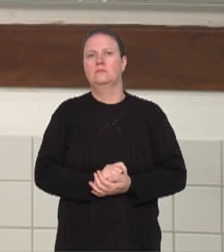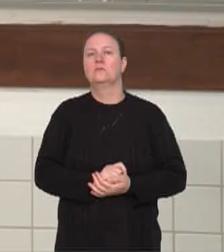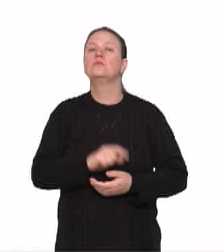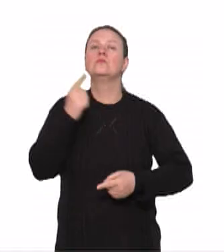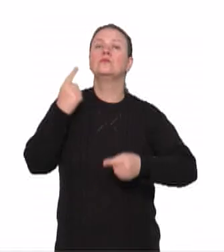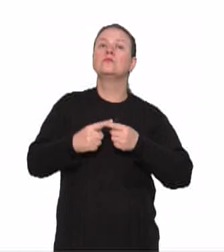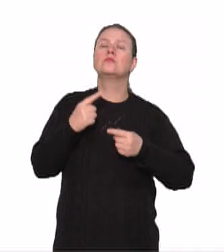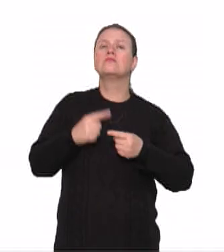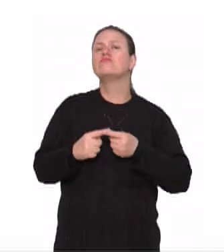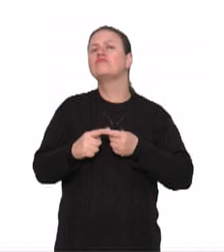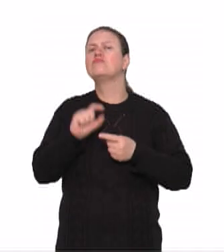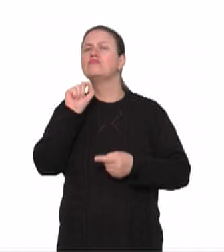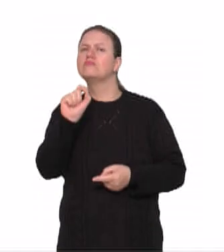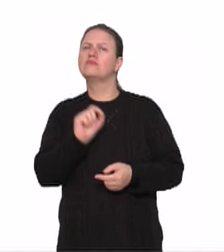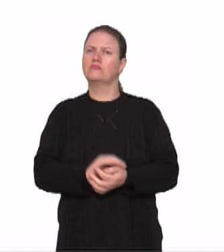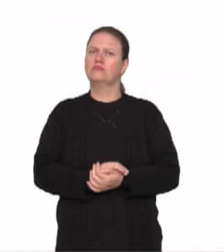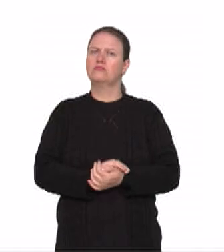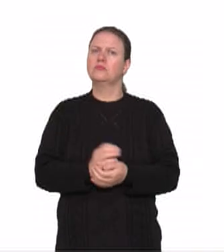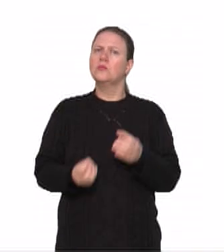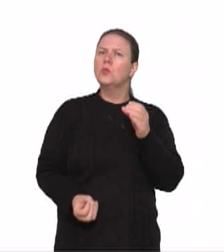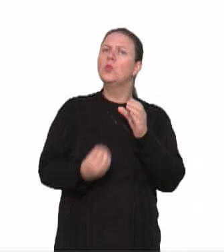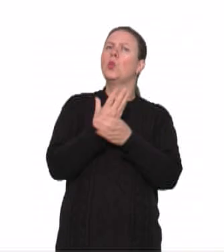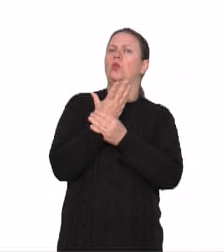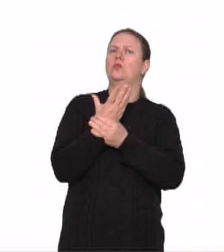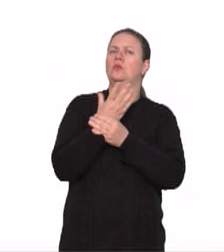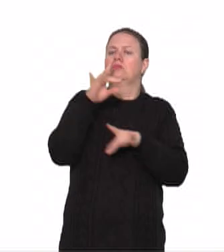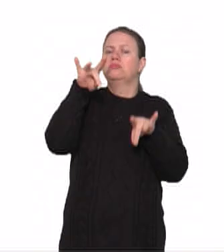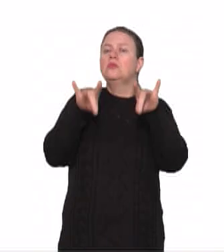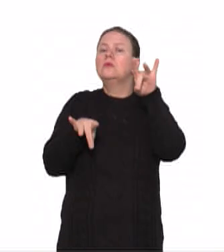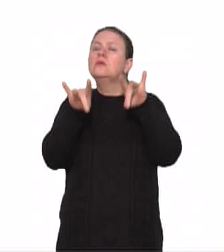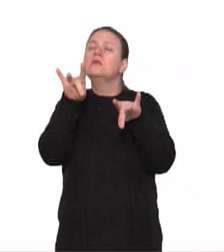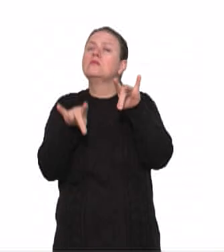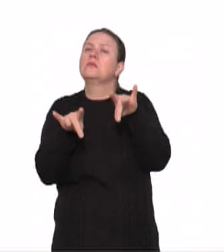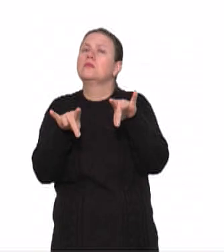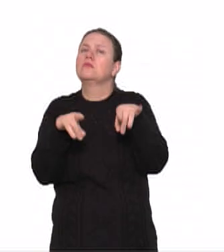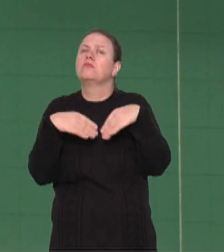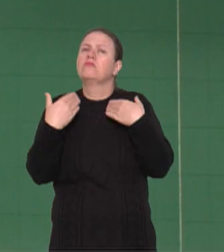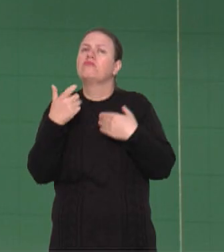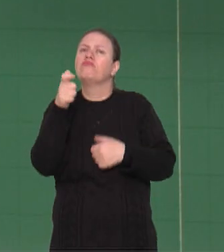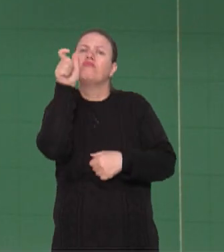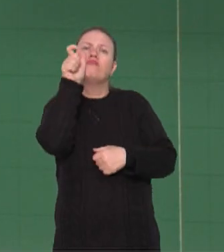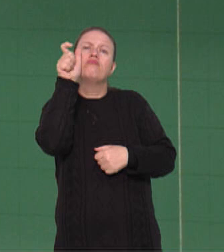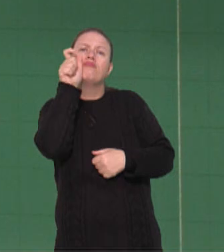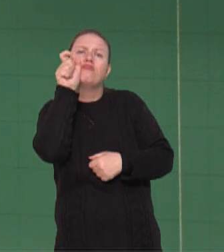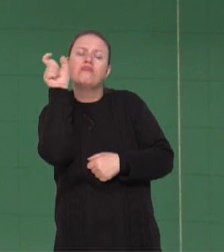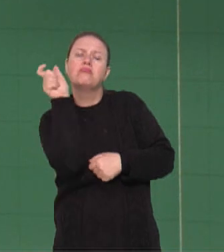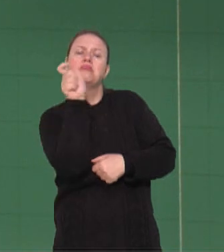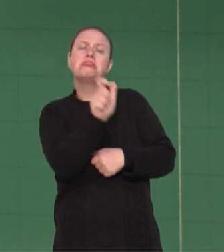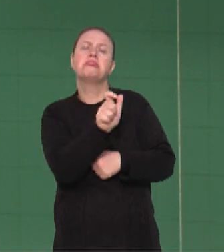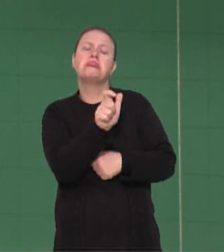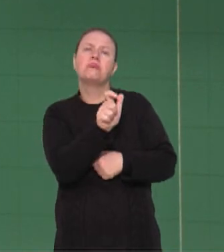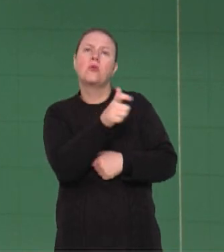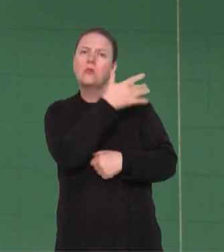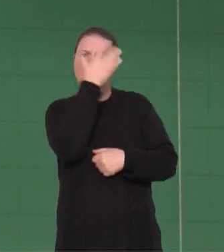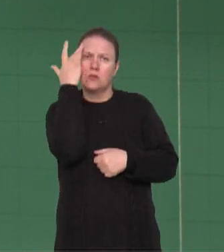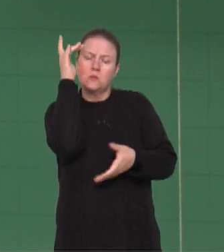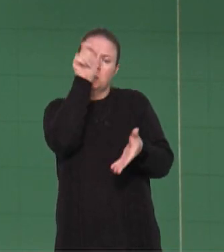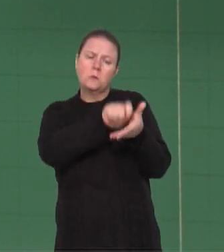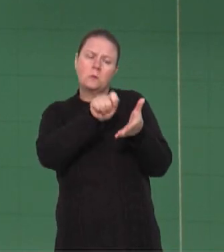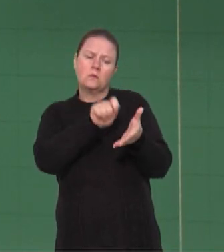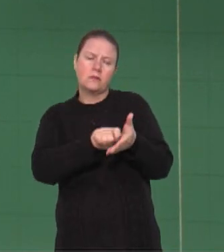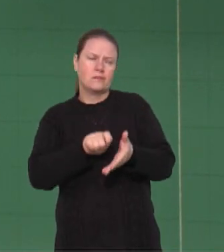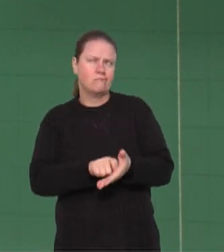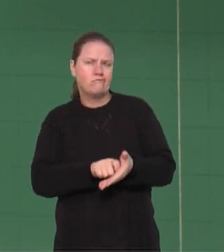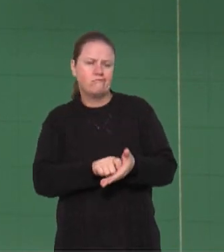que, por que surgem as peças teatrais? Quais são as intencionalidades das pessoas que escrevem